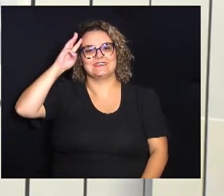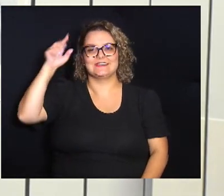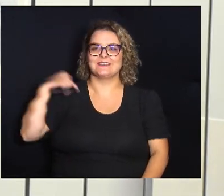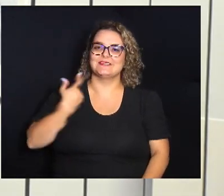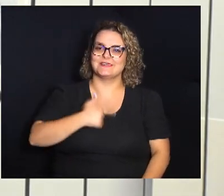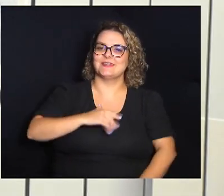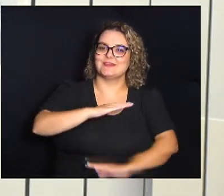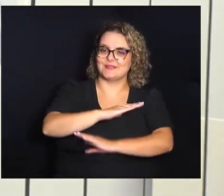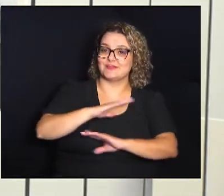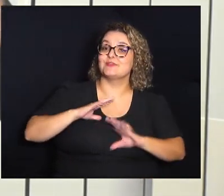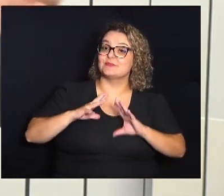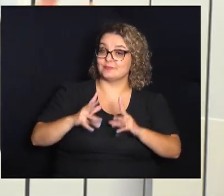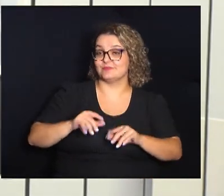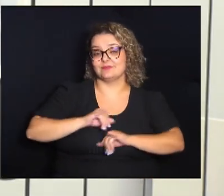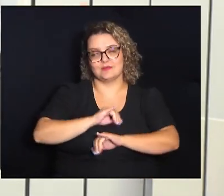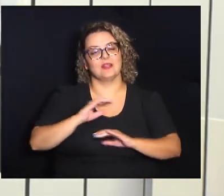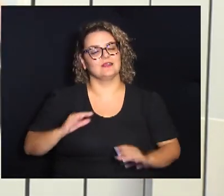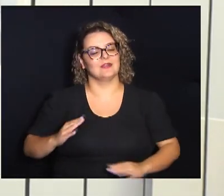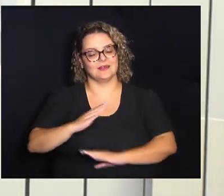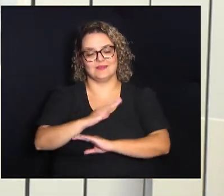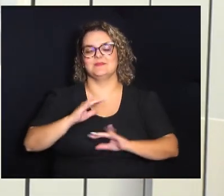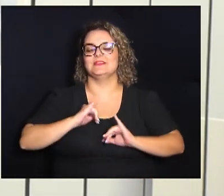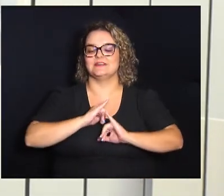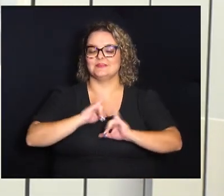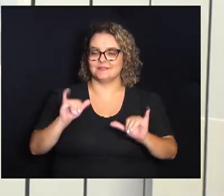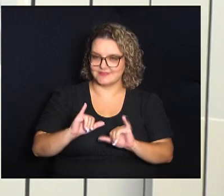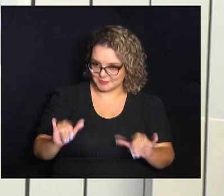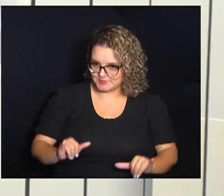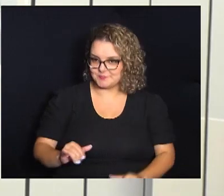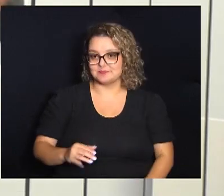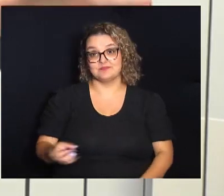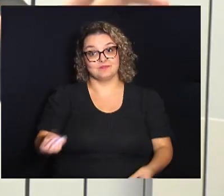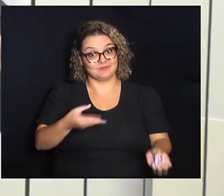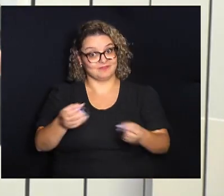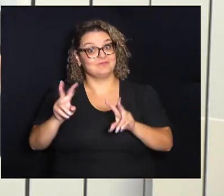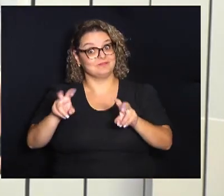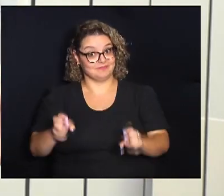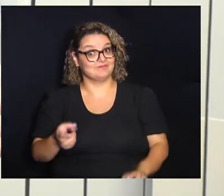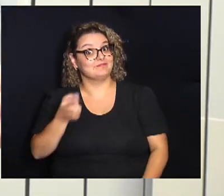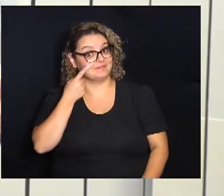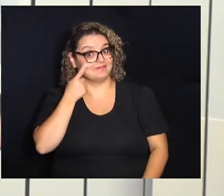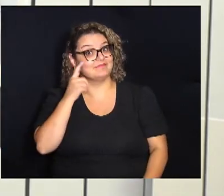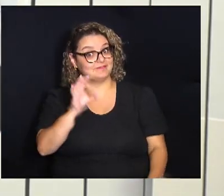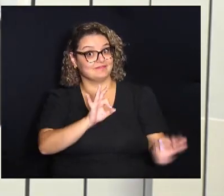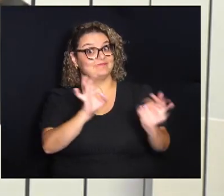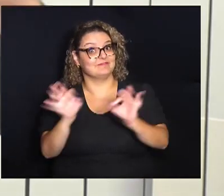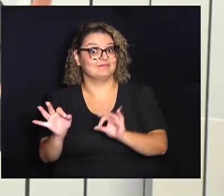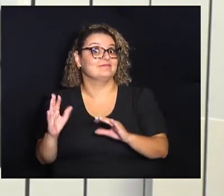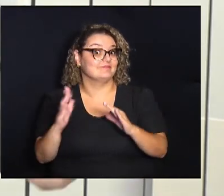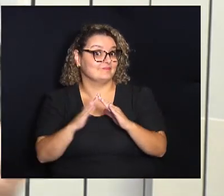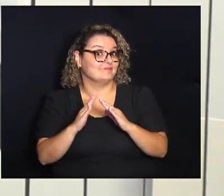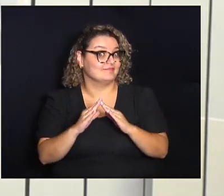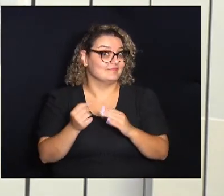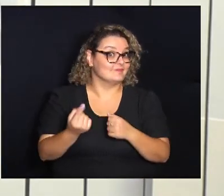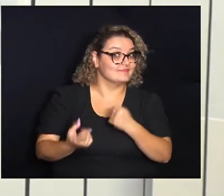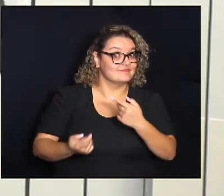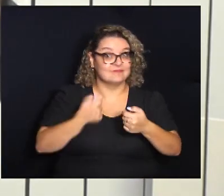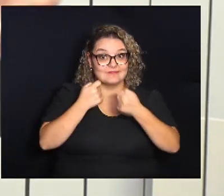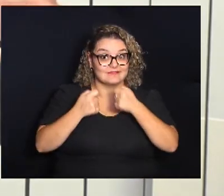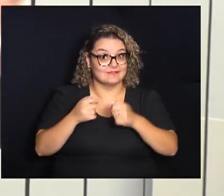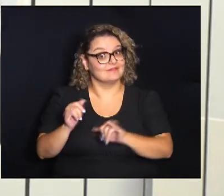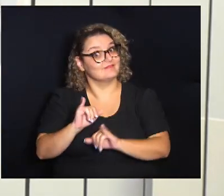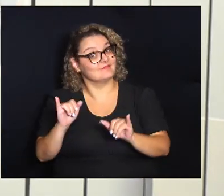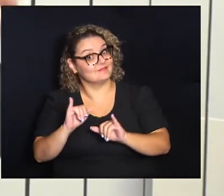nosso Câmara Notícias sobre um assunto atual que certamente você já acompanhou aí na sua residência alguma reportagem ou